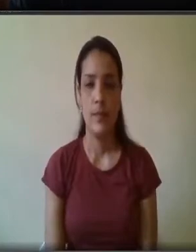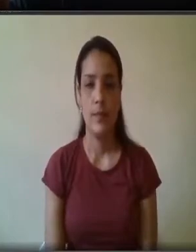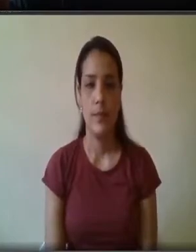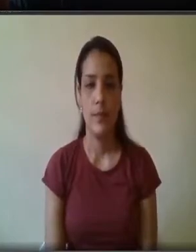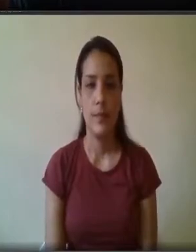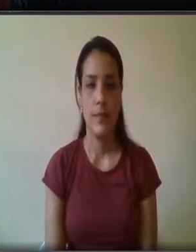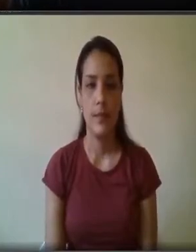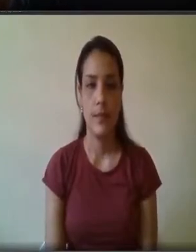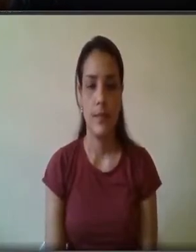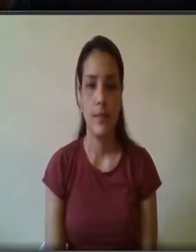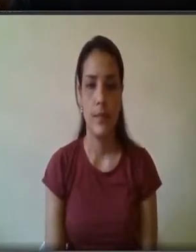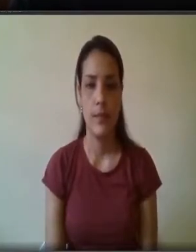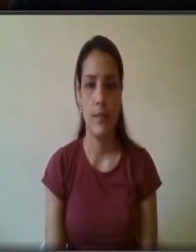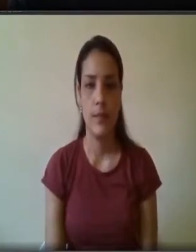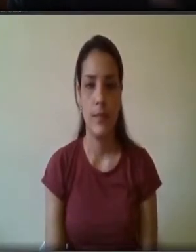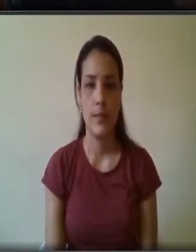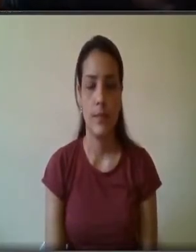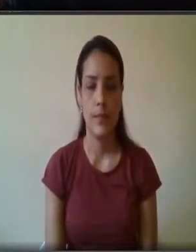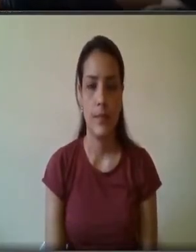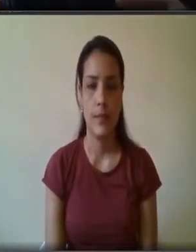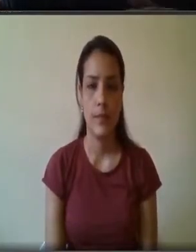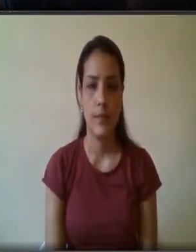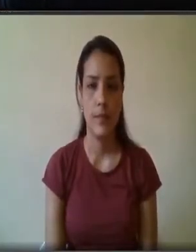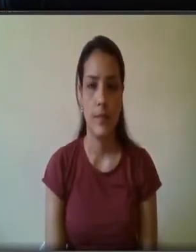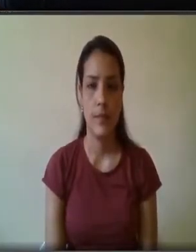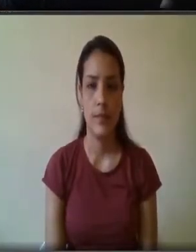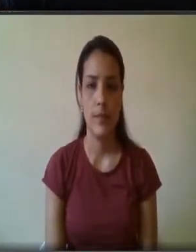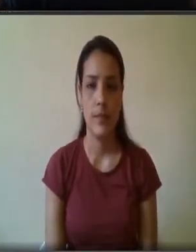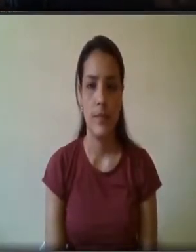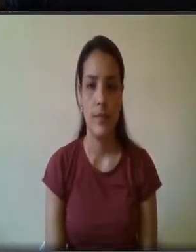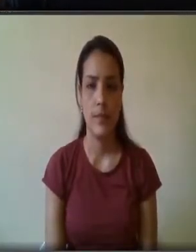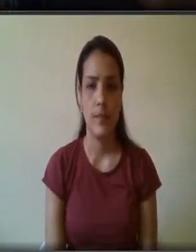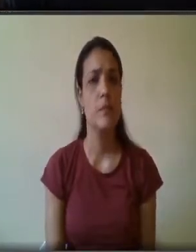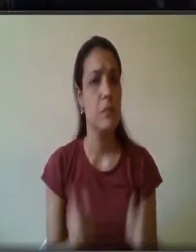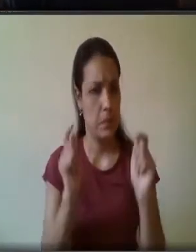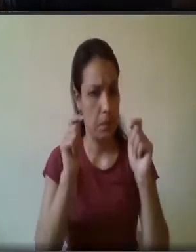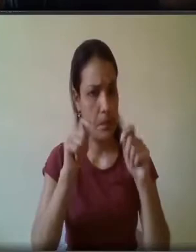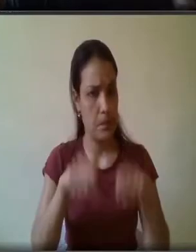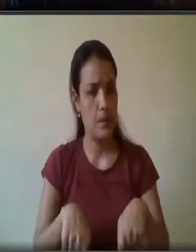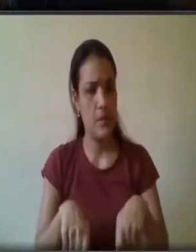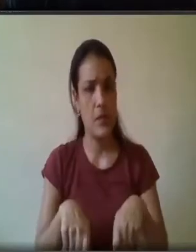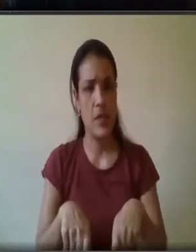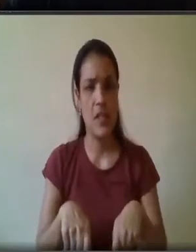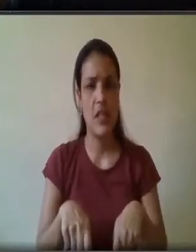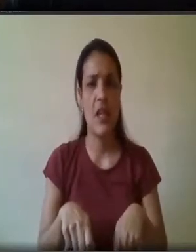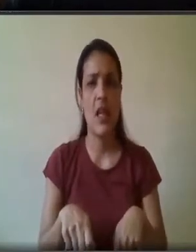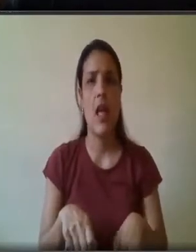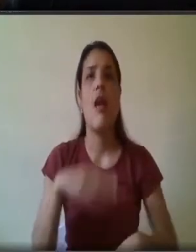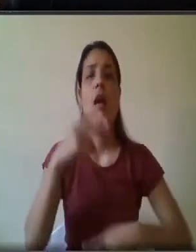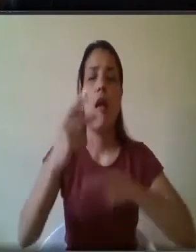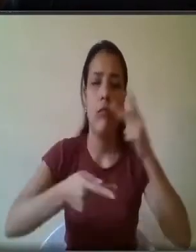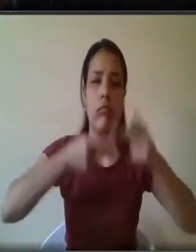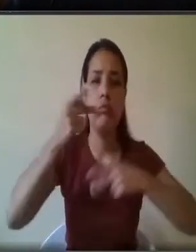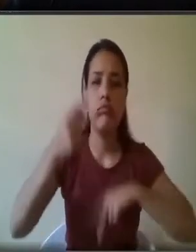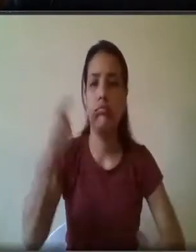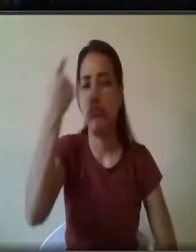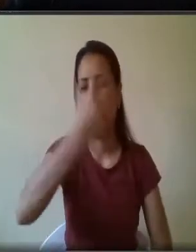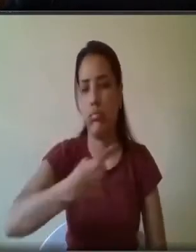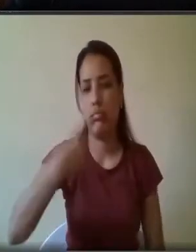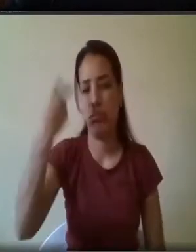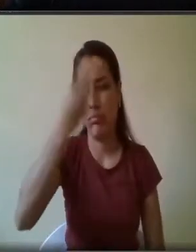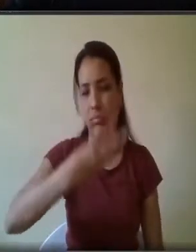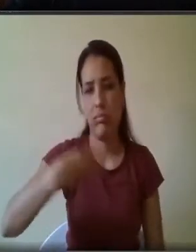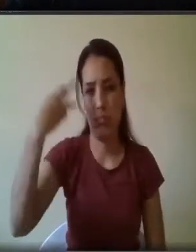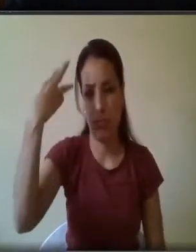visualizando aqui. Tá? A gente poderia passar aqui umas 2, 3 horas só